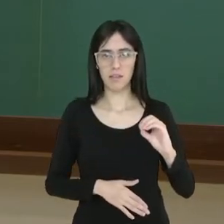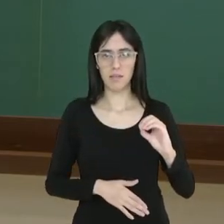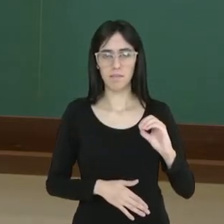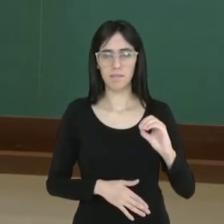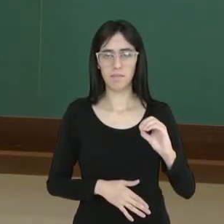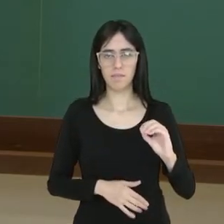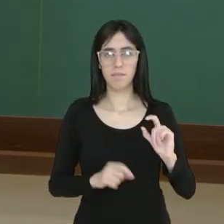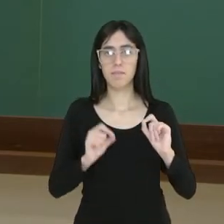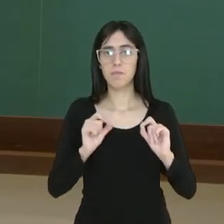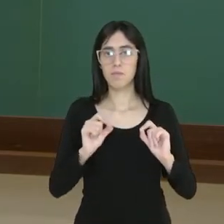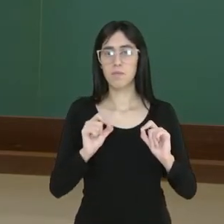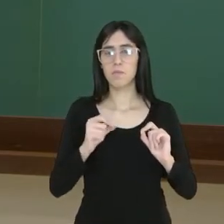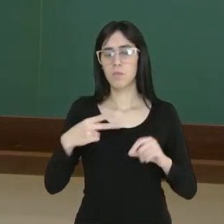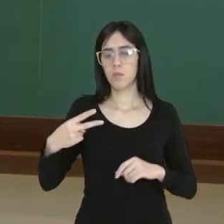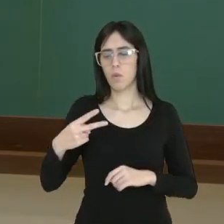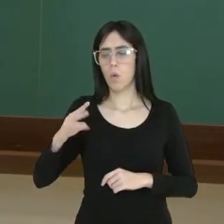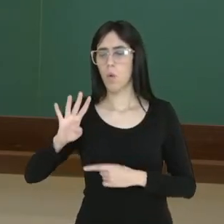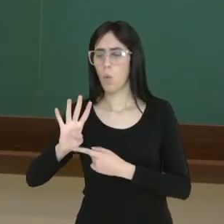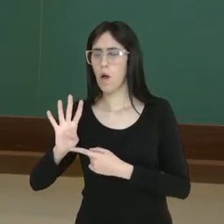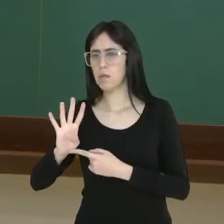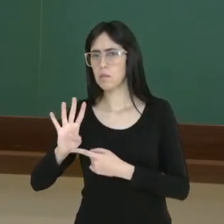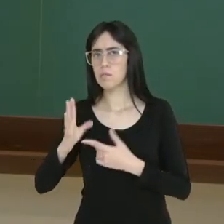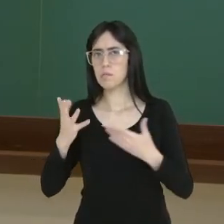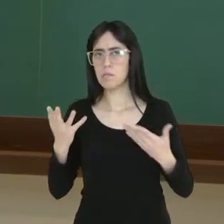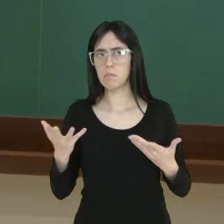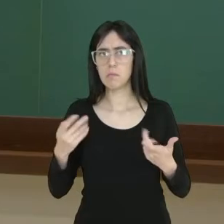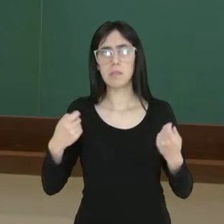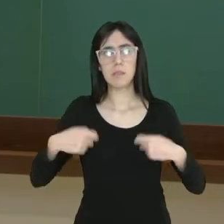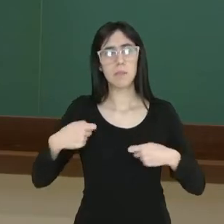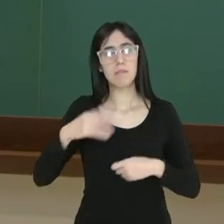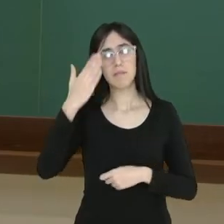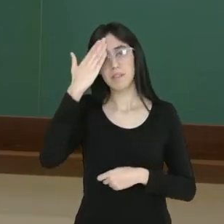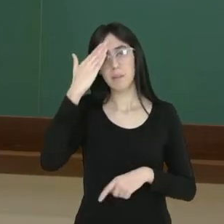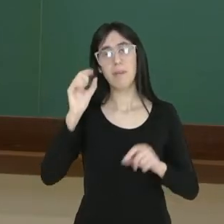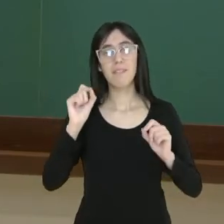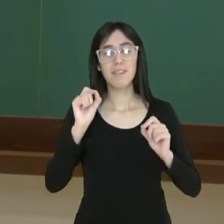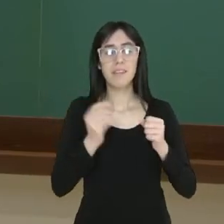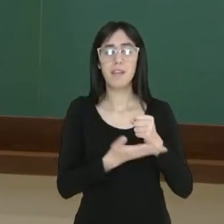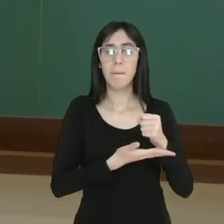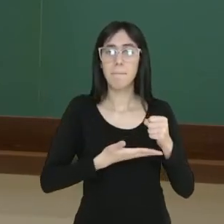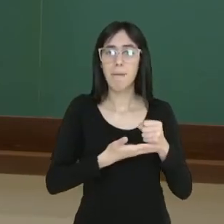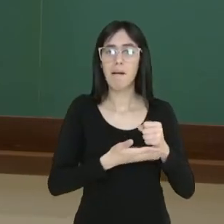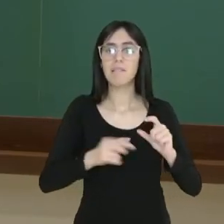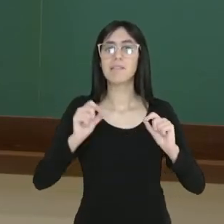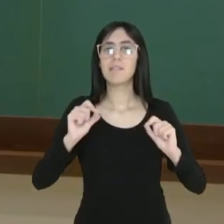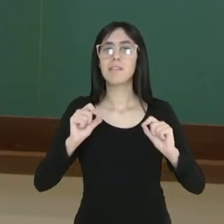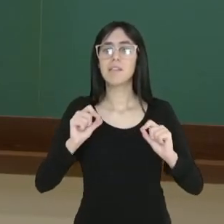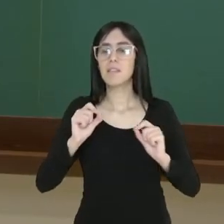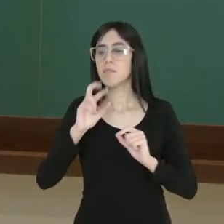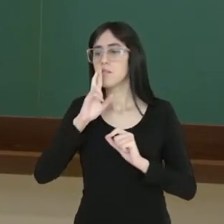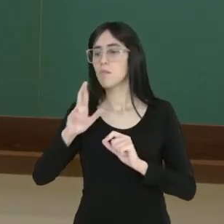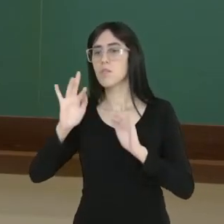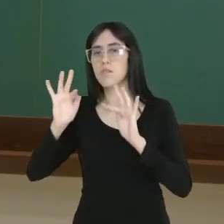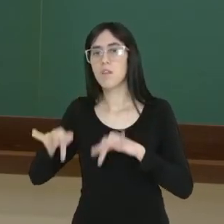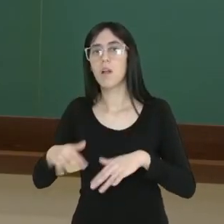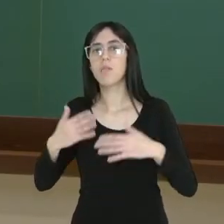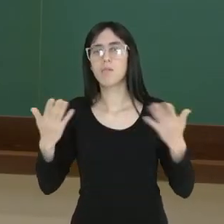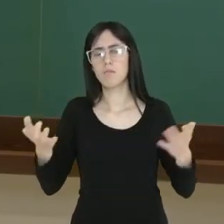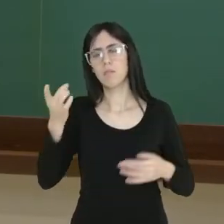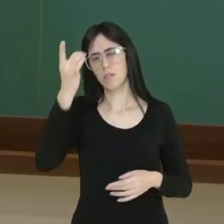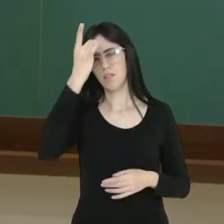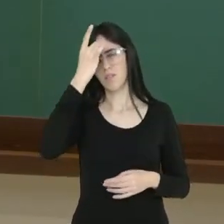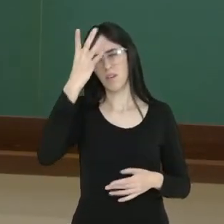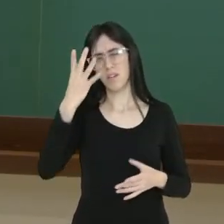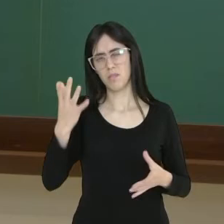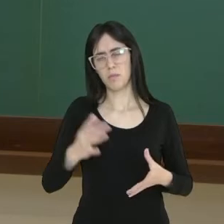10 está falando que é 4. Precisamos dizer quem é base, quem é logaritmando e quem é o valor do logaritmo. Fácil, né,